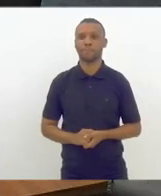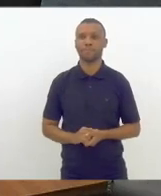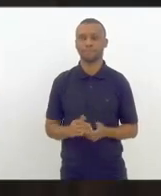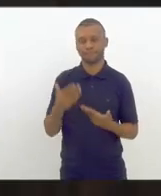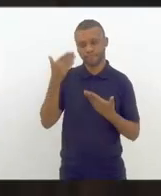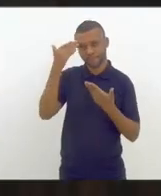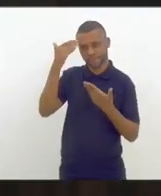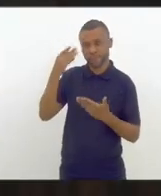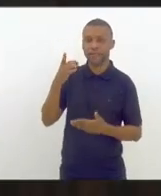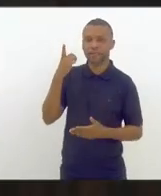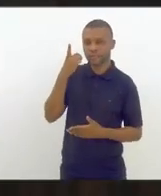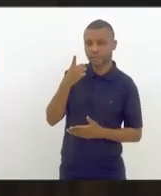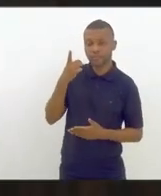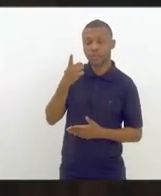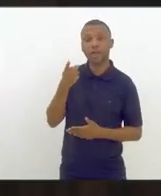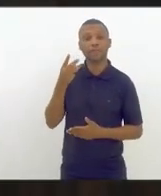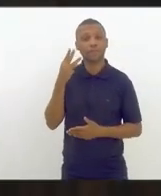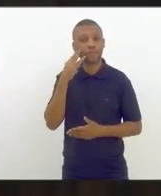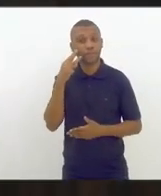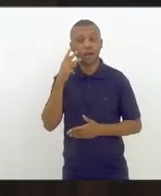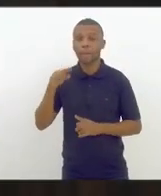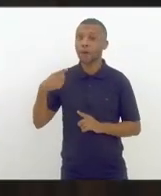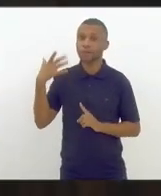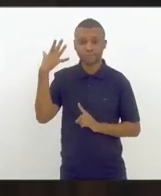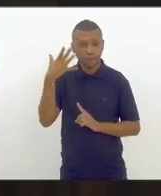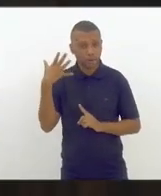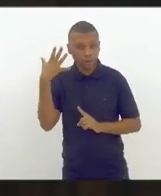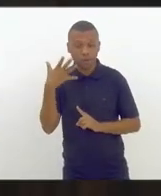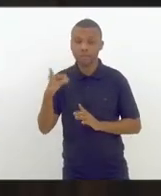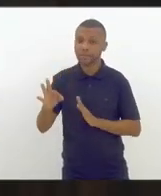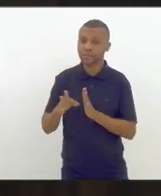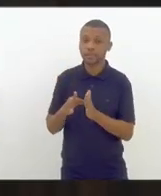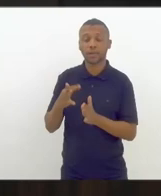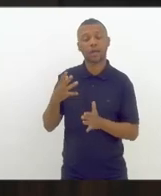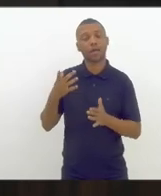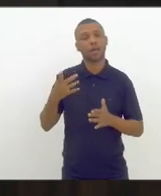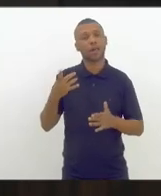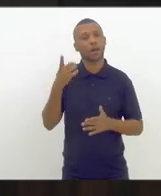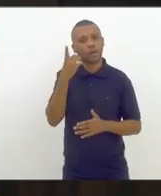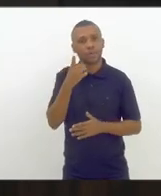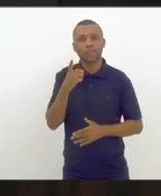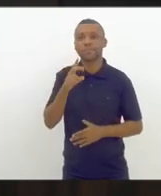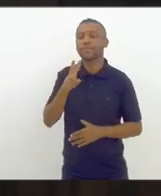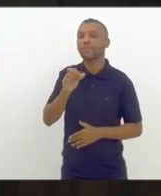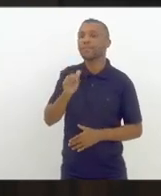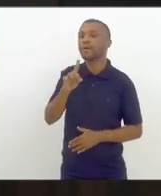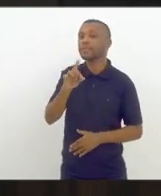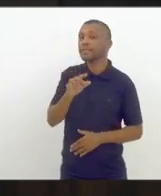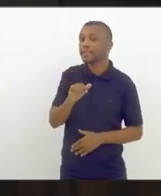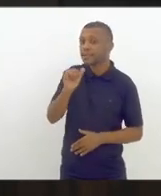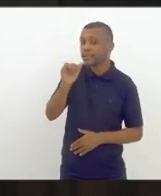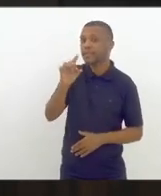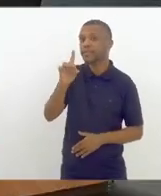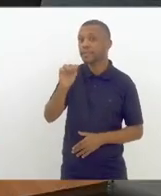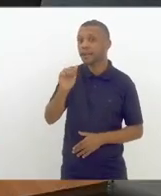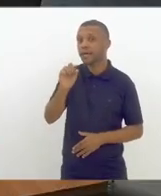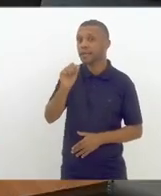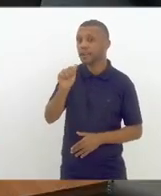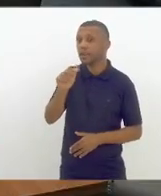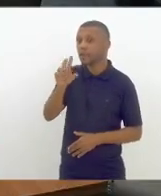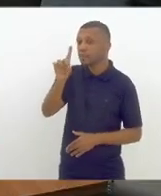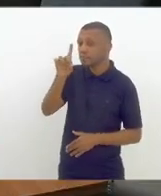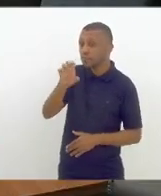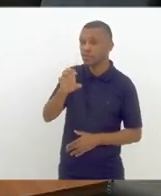Agradecendo ao deputado Valdec Carneiro, próximo orador inscrito é o nobre deputado Valdeci da Saúde.